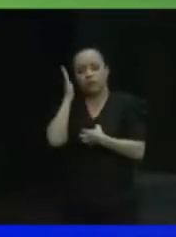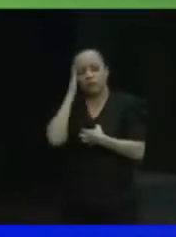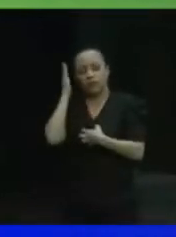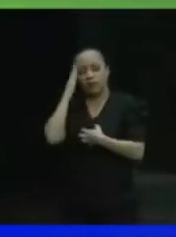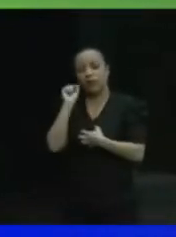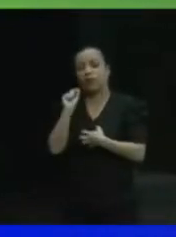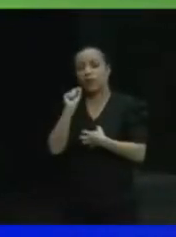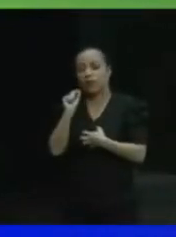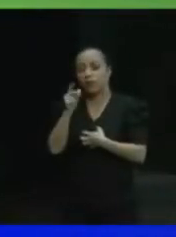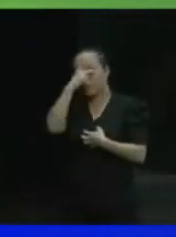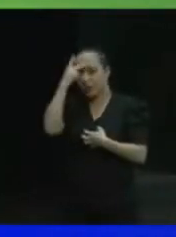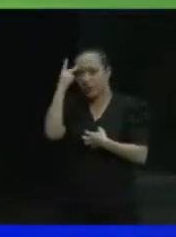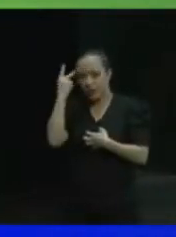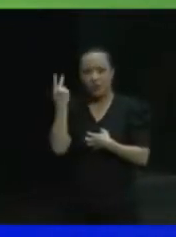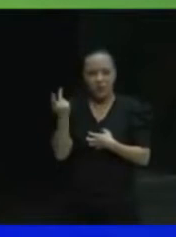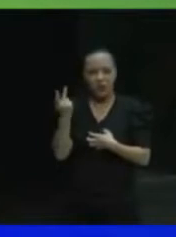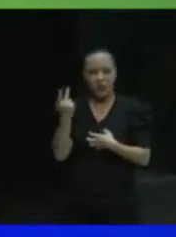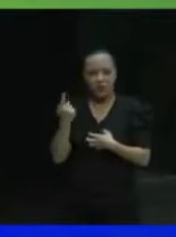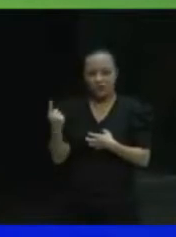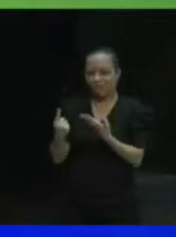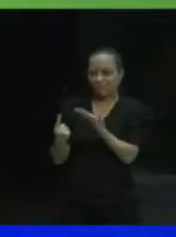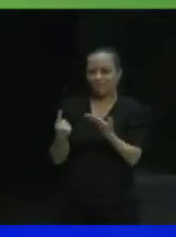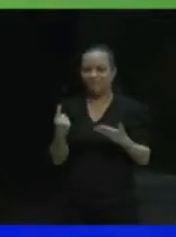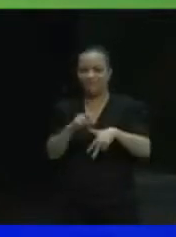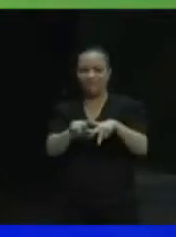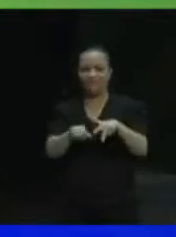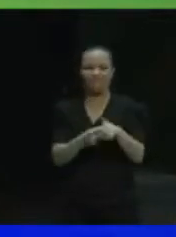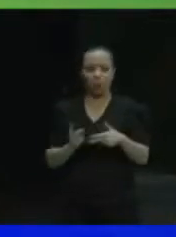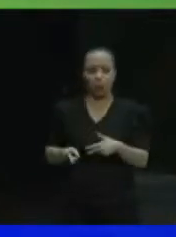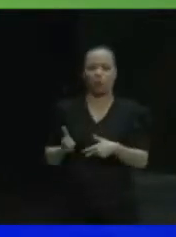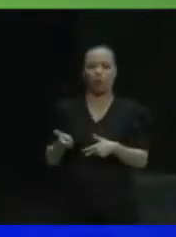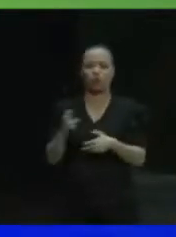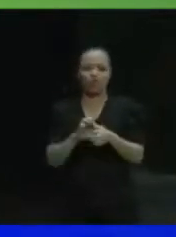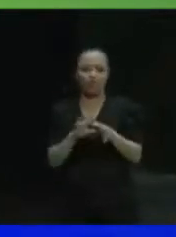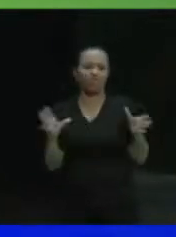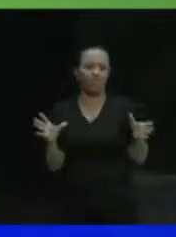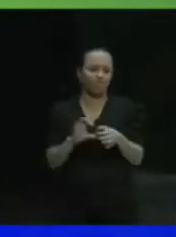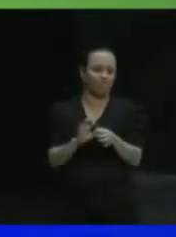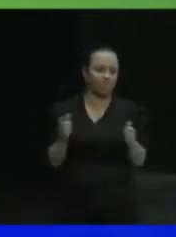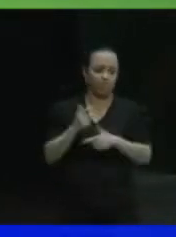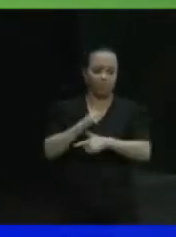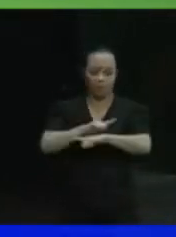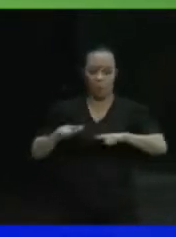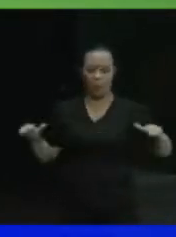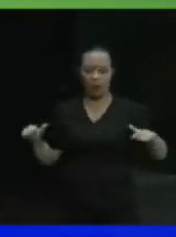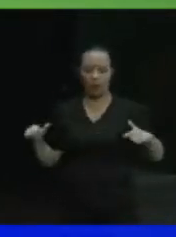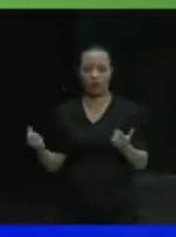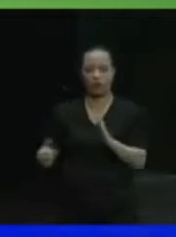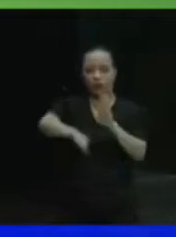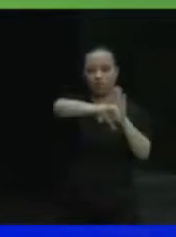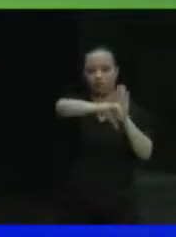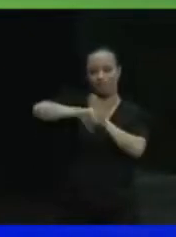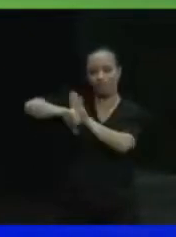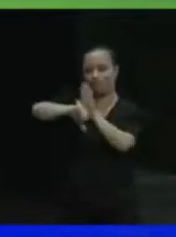os criminosos poderosos estão escapando impunes de seus crimes e que a lei não